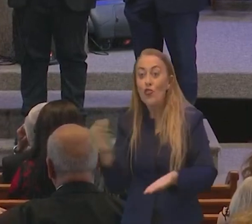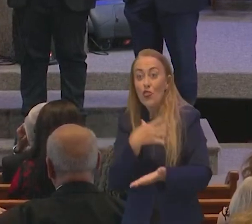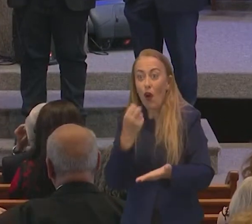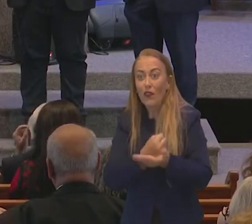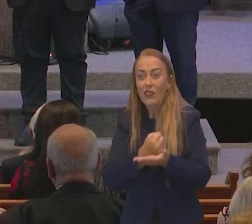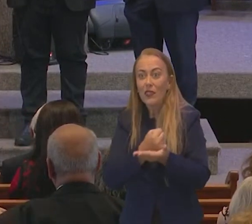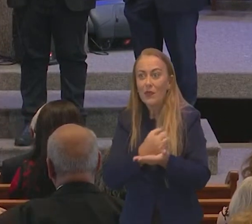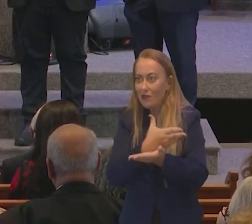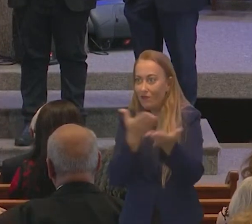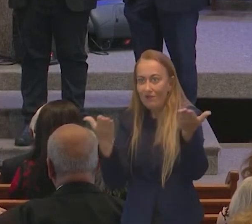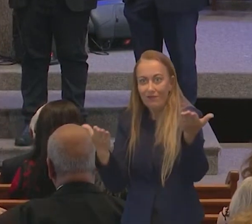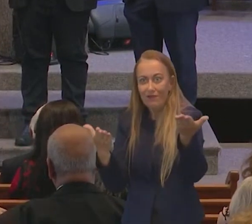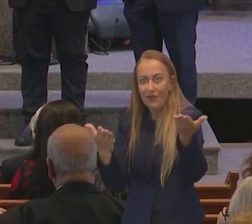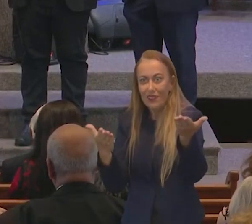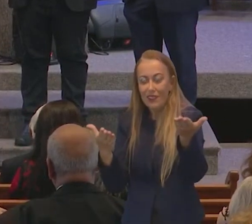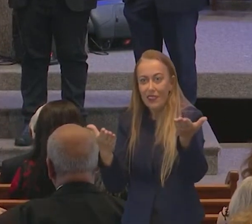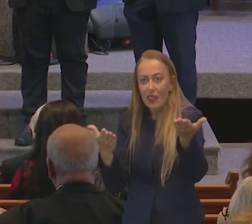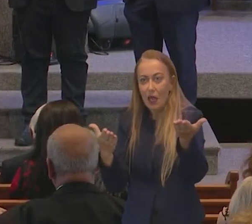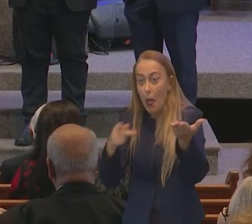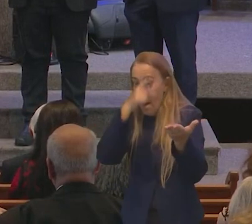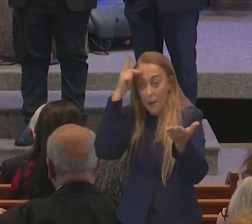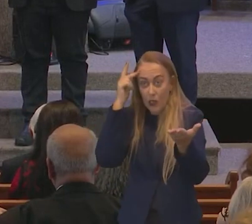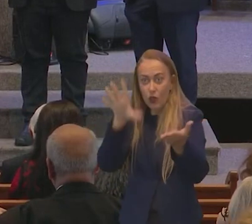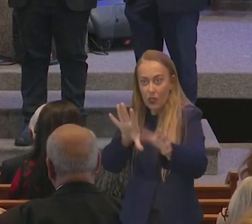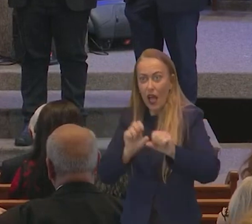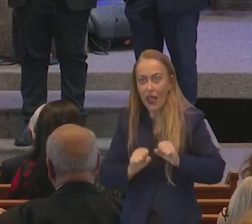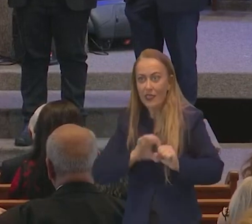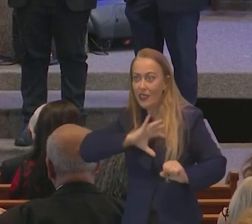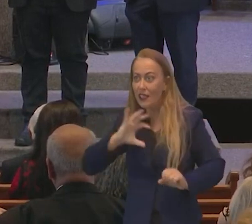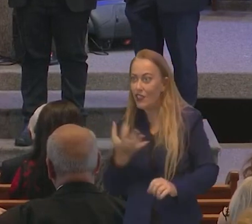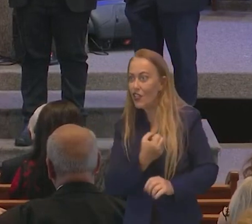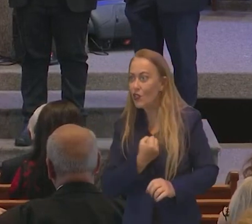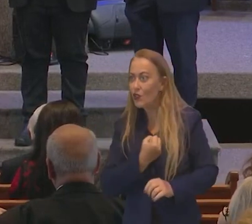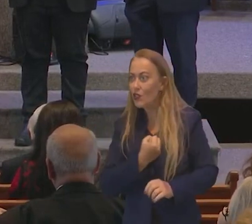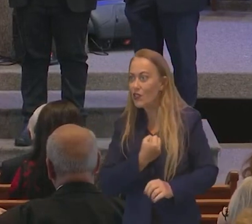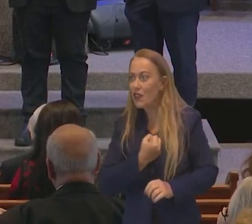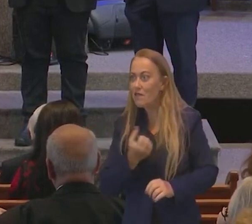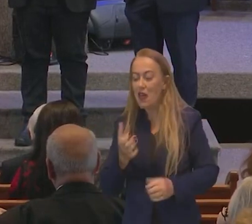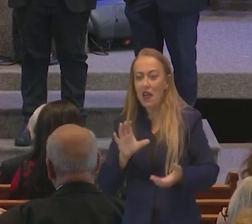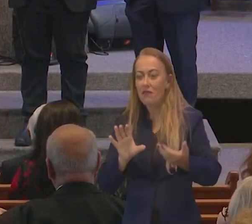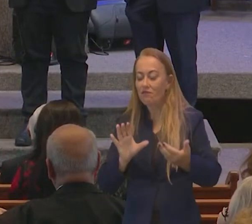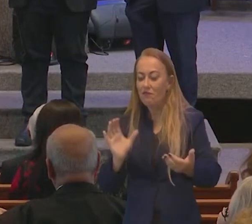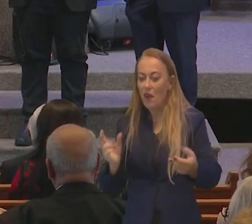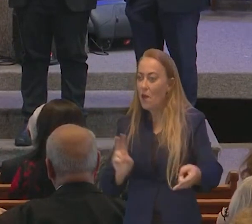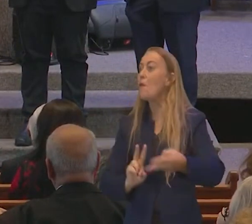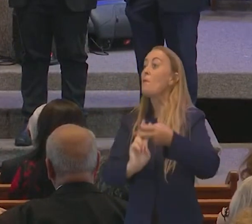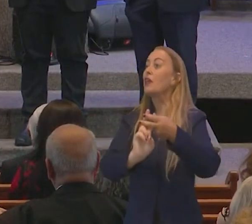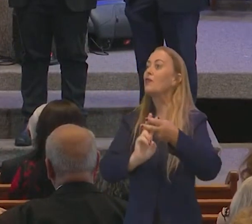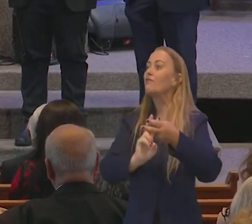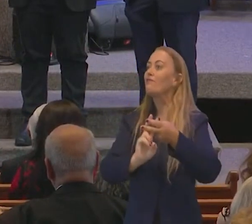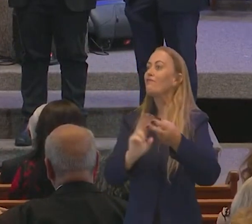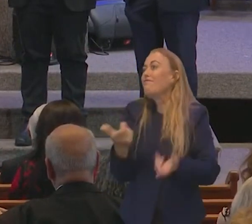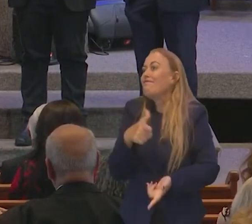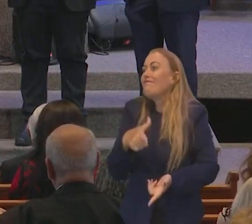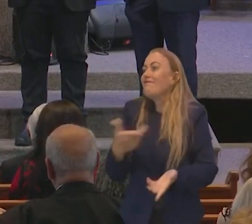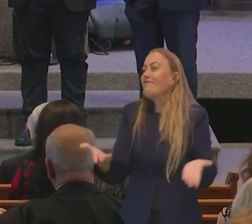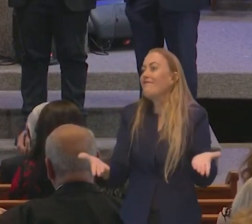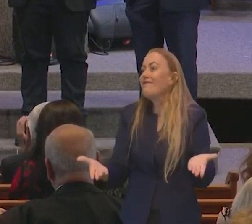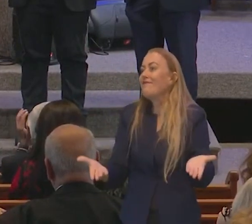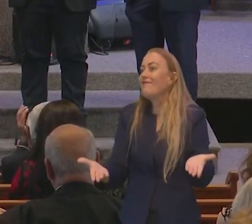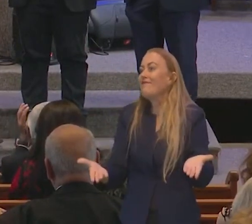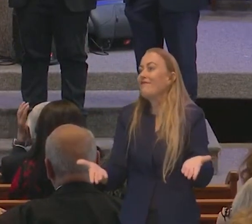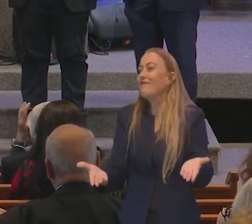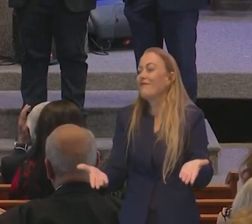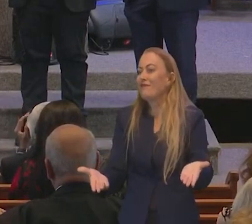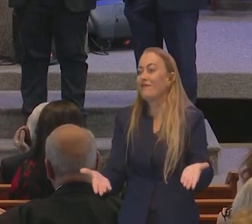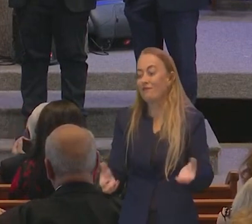pessoas entrem no presídio. E você vai facilitar o trabalho do missionário. Seria bom que nem tivéssemos